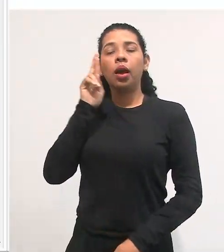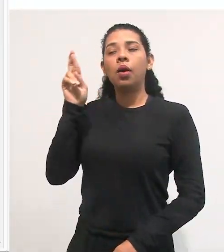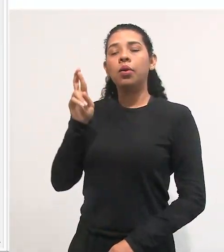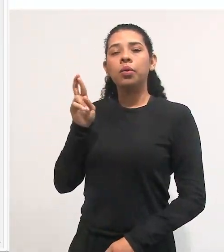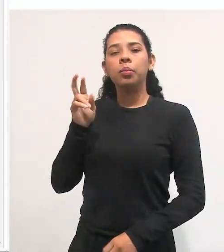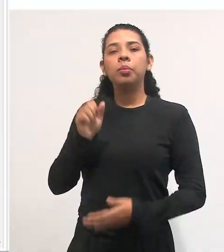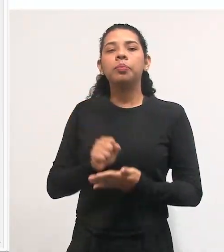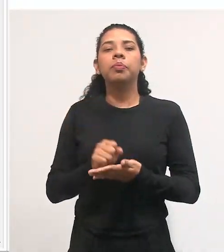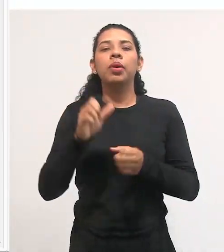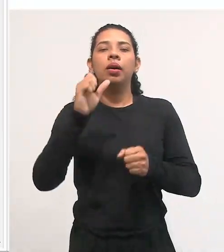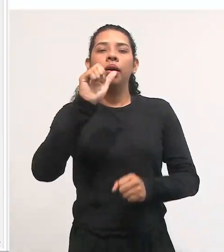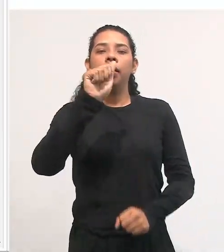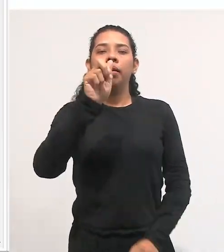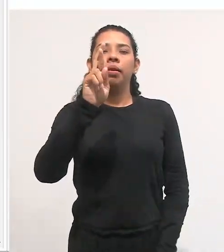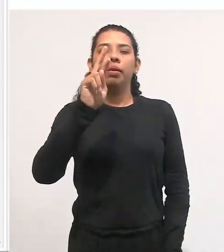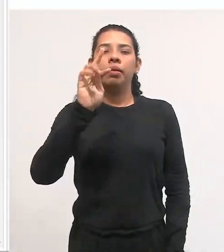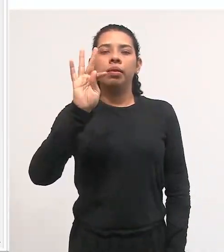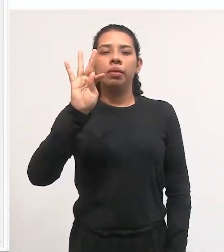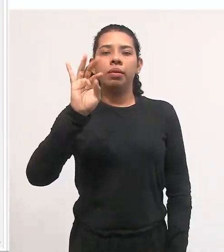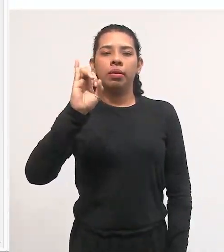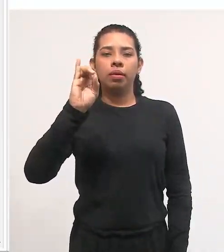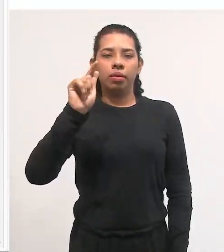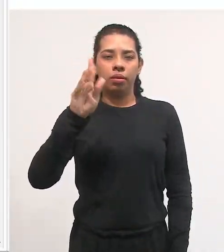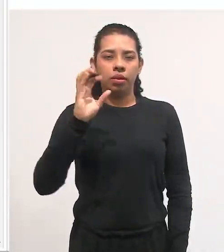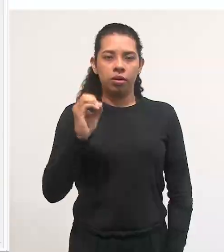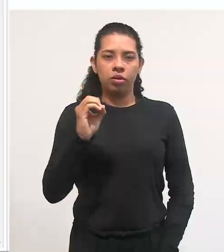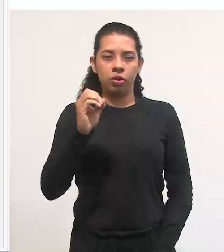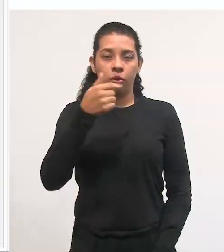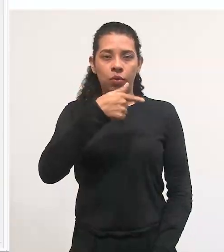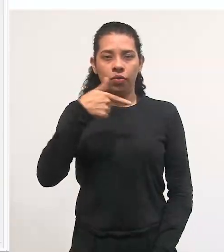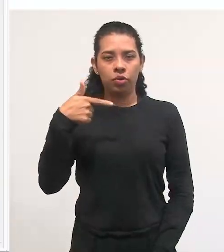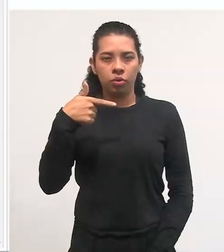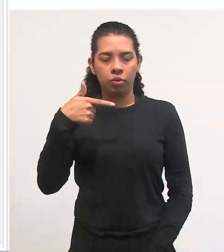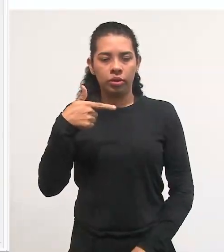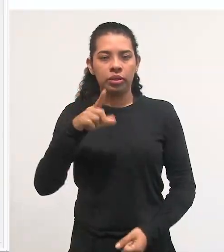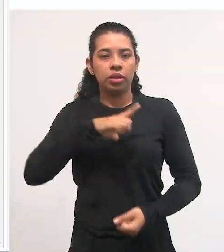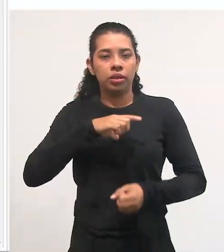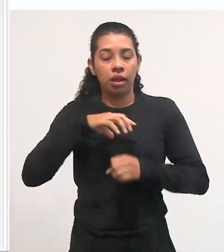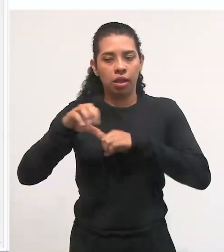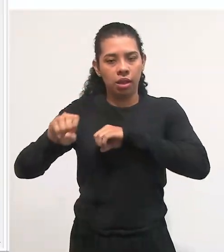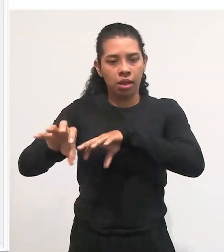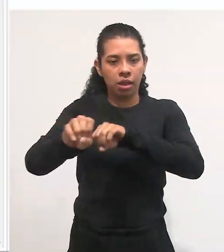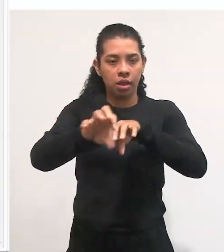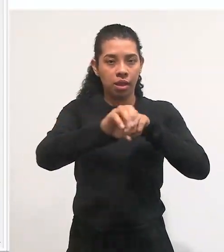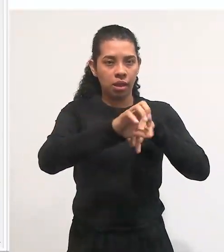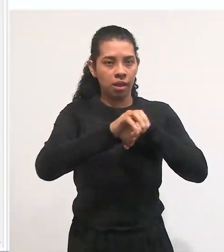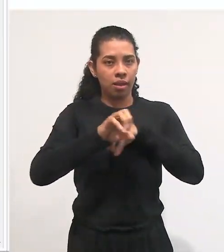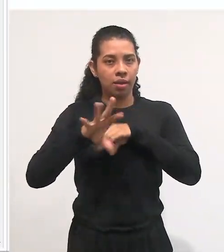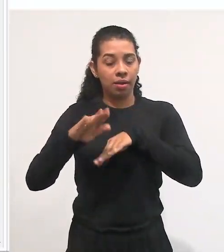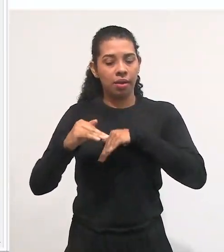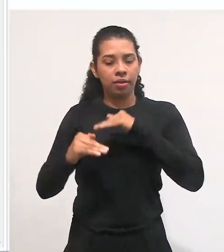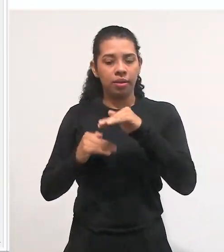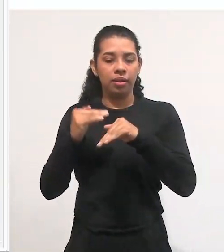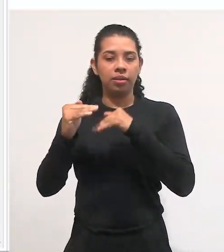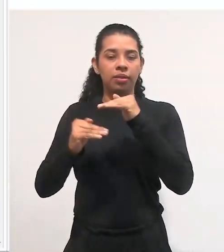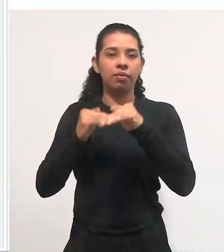seguinte: a educação básica tem por finalidade desenvolver o educando Então, vou até destacar aqui,